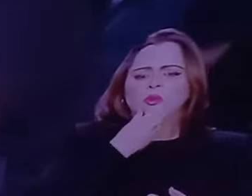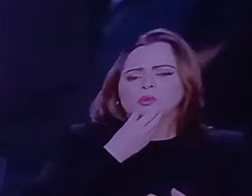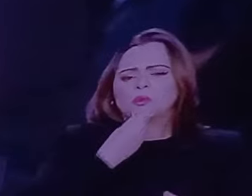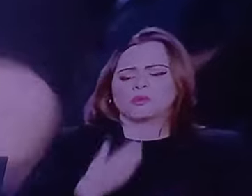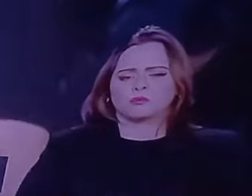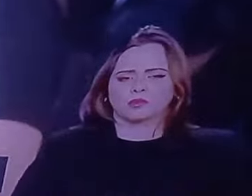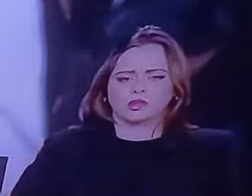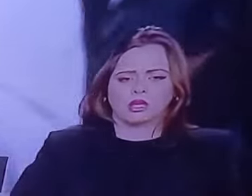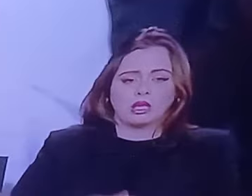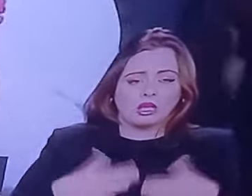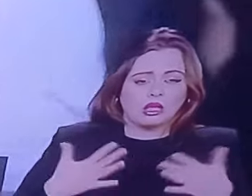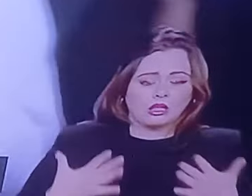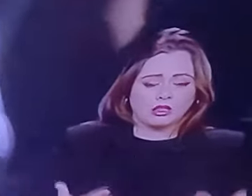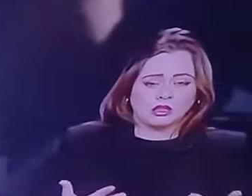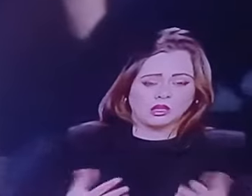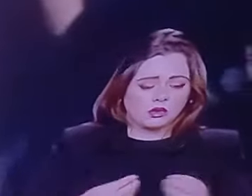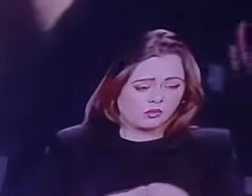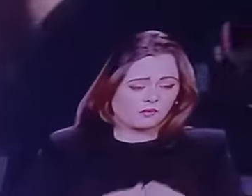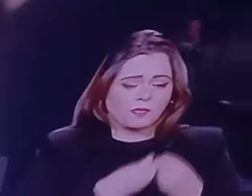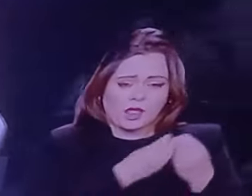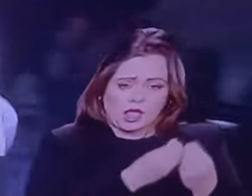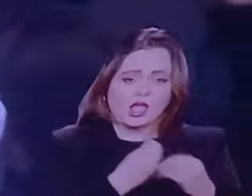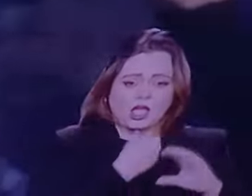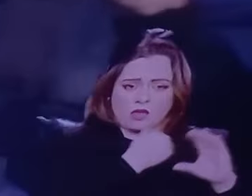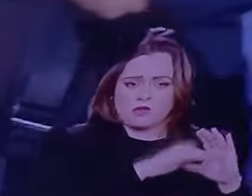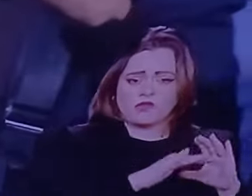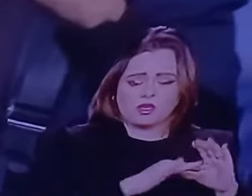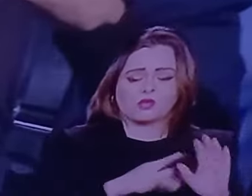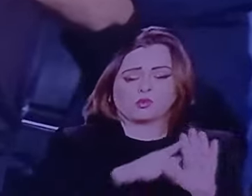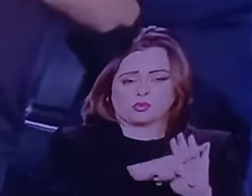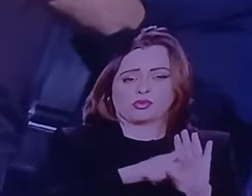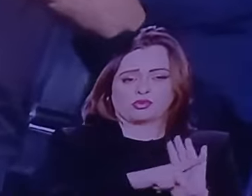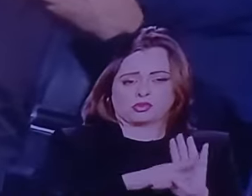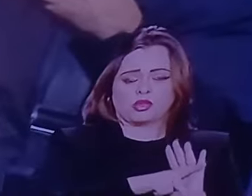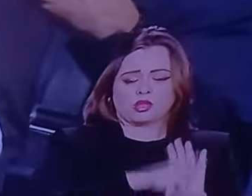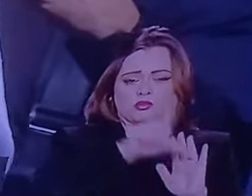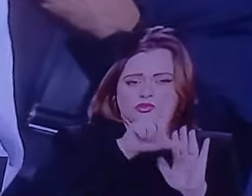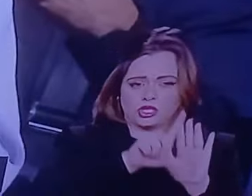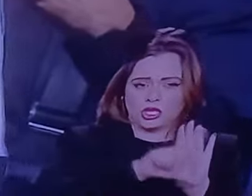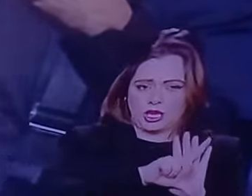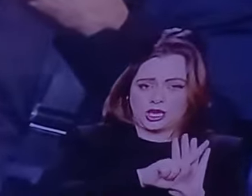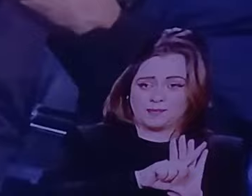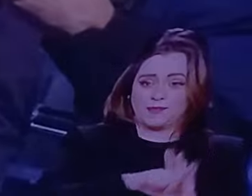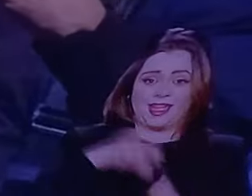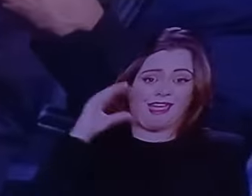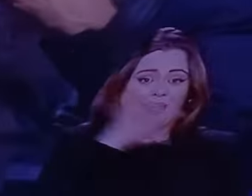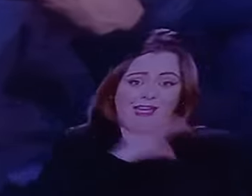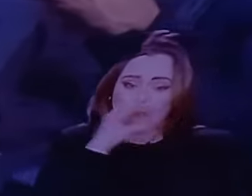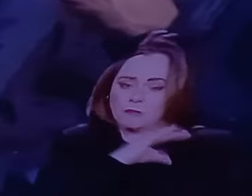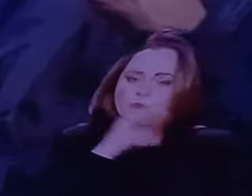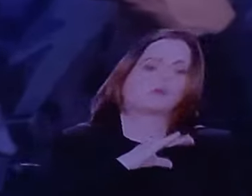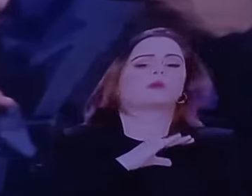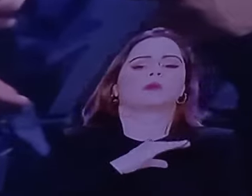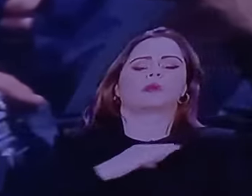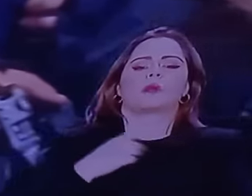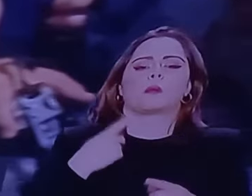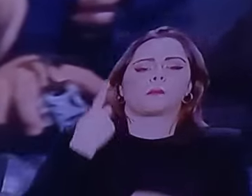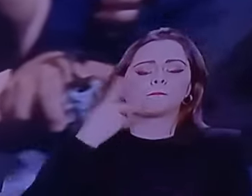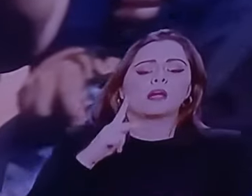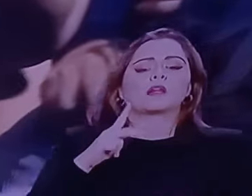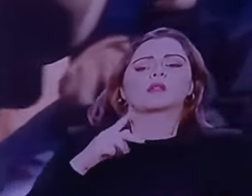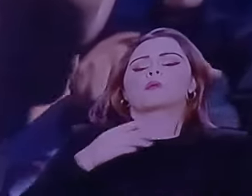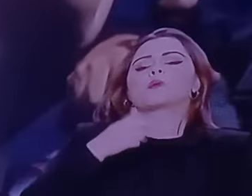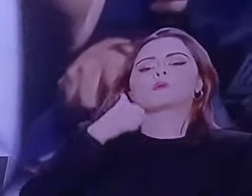nós mandamos esse projeto de lei com urgência urgentíssima para que uma mulher trabalhe no